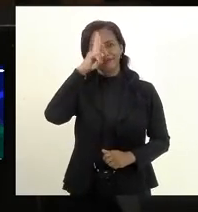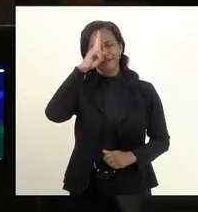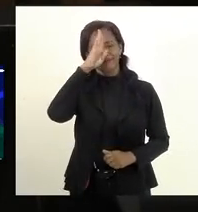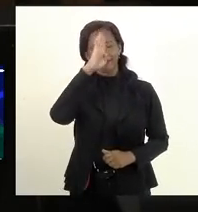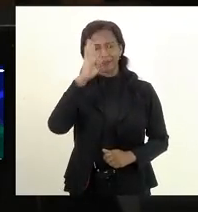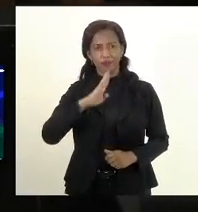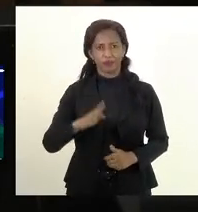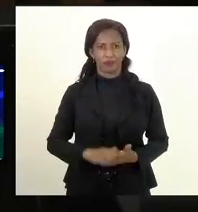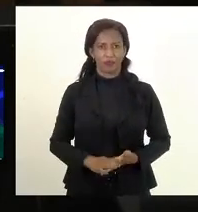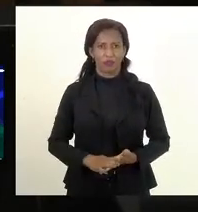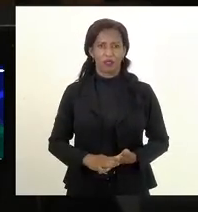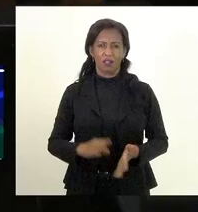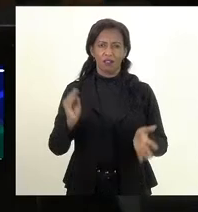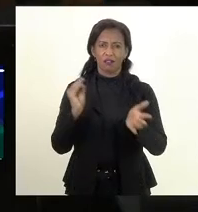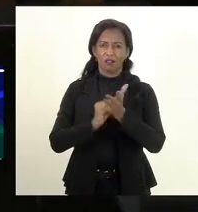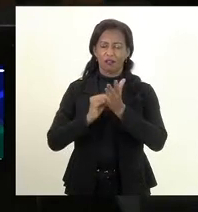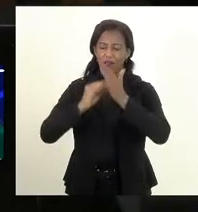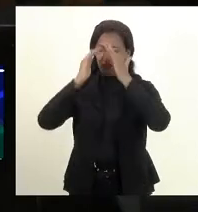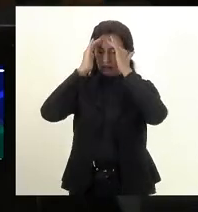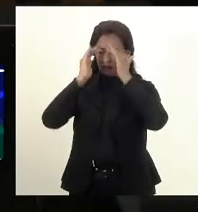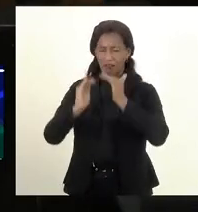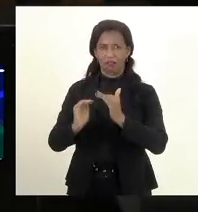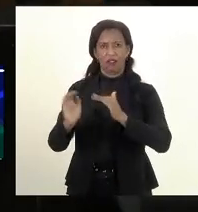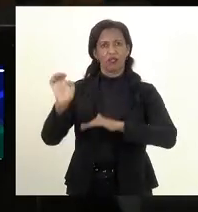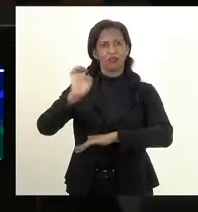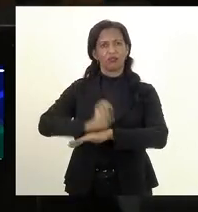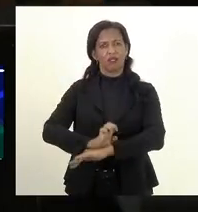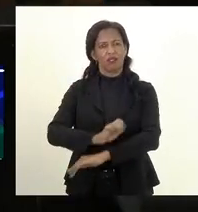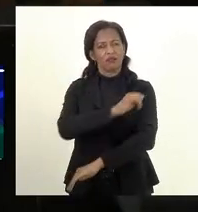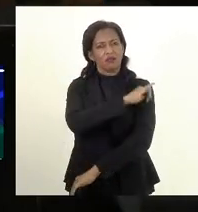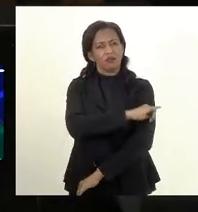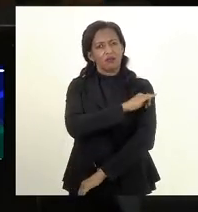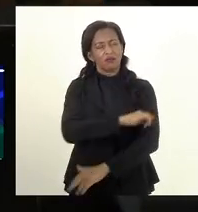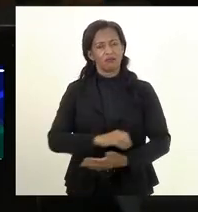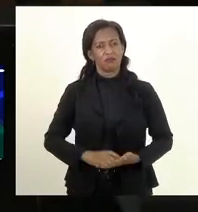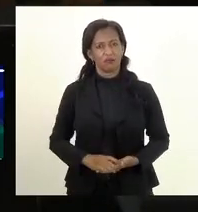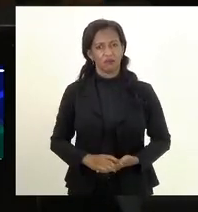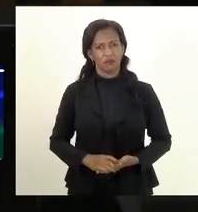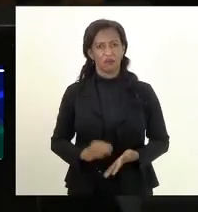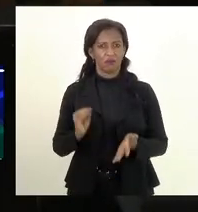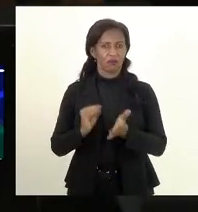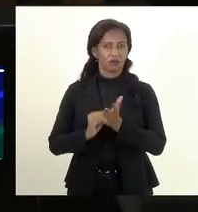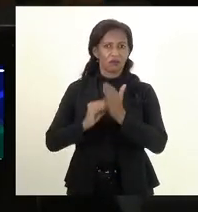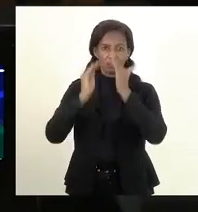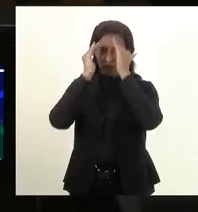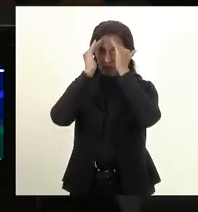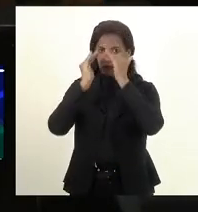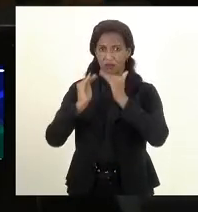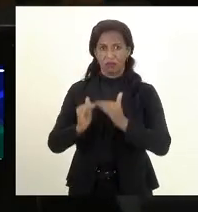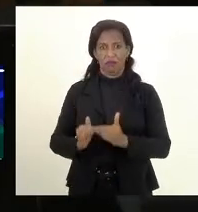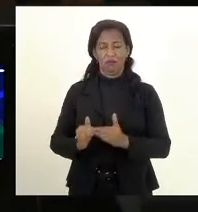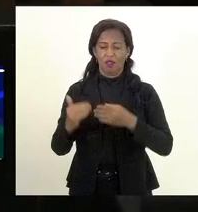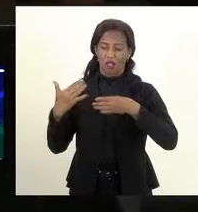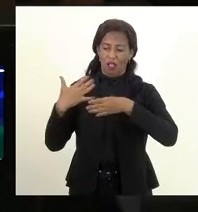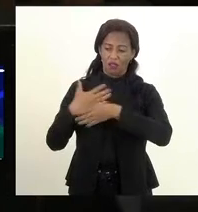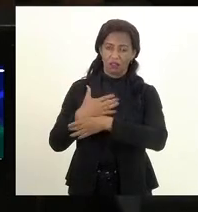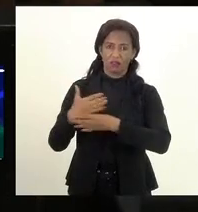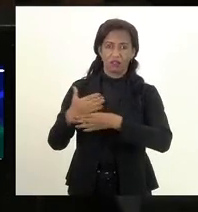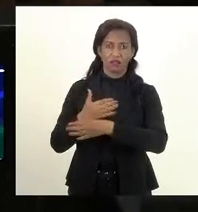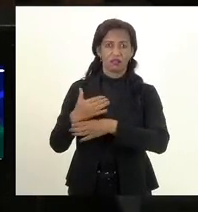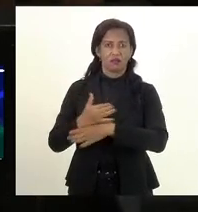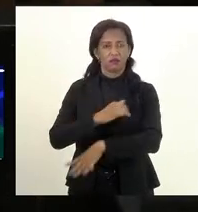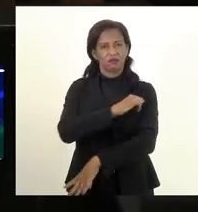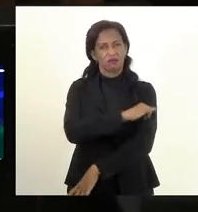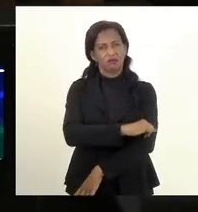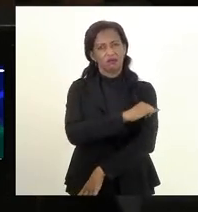é um desrespeito ao estado do Rio de Janeiro é um desrespeito a cidade do